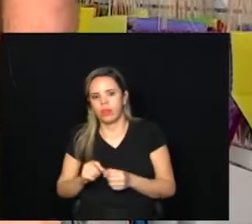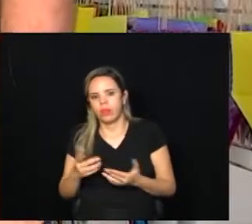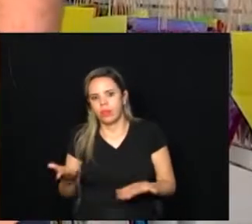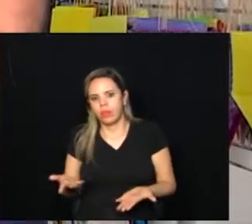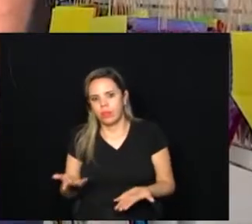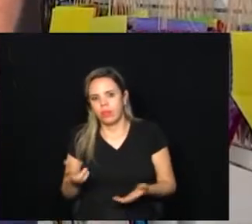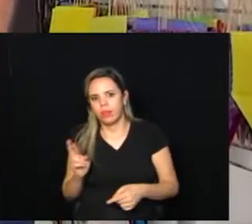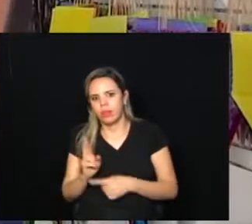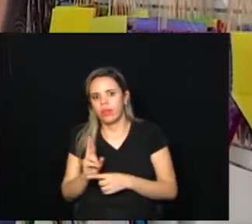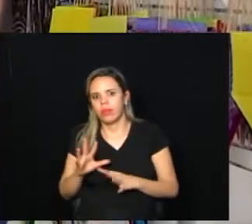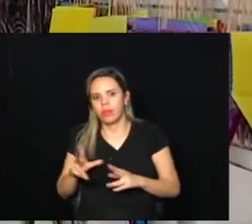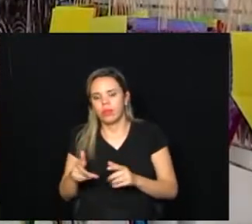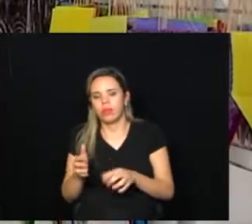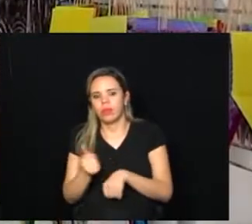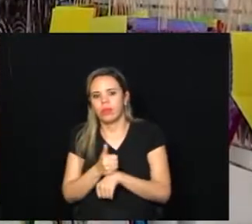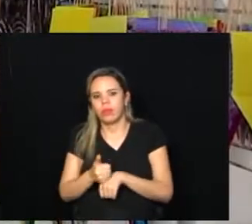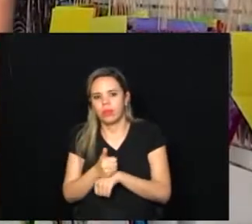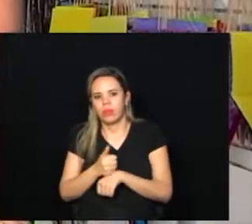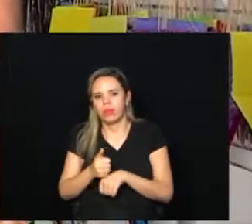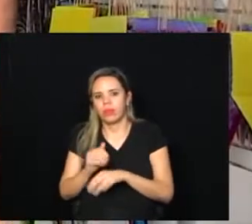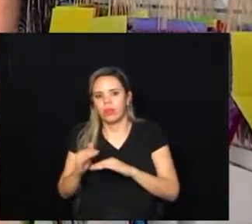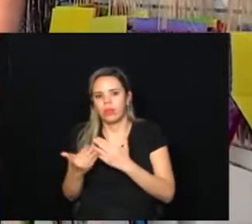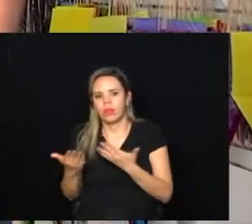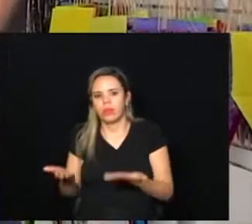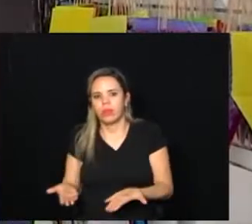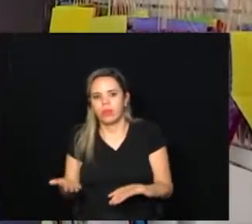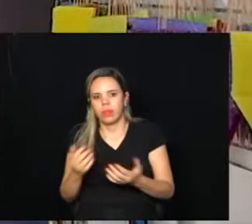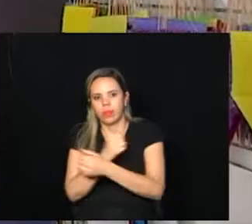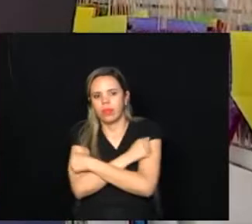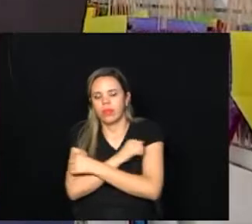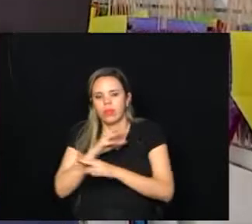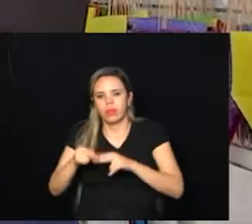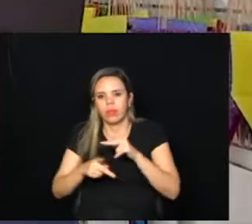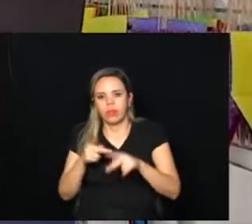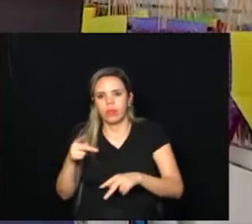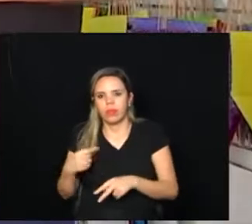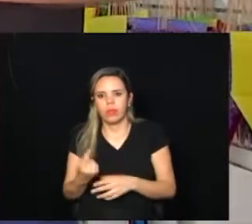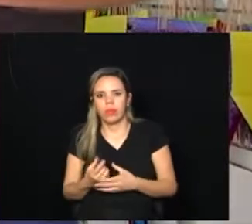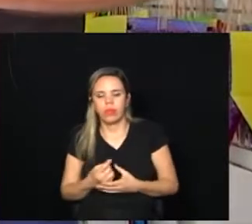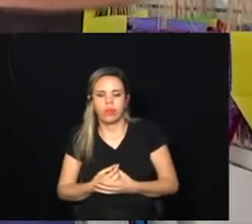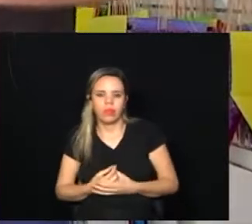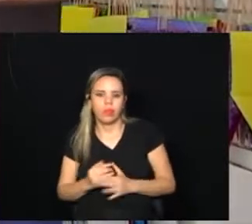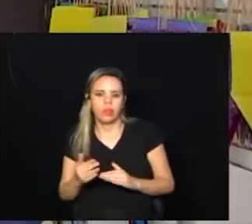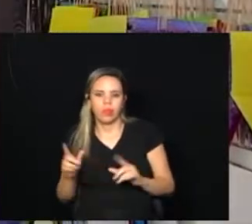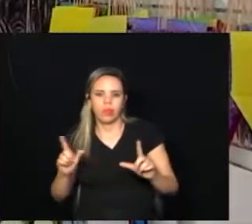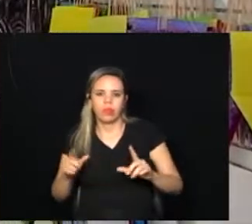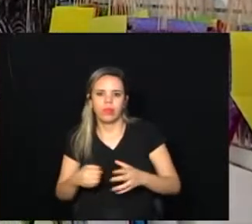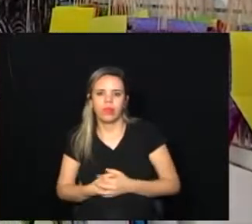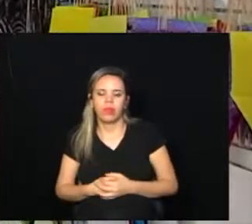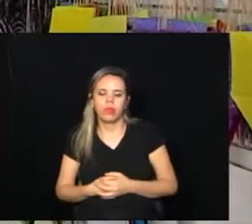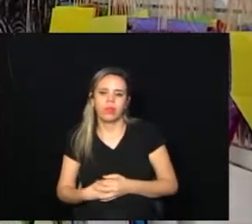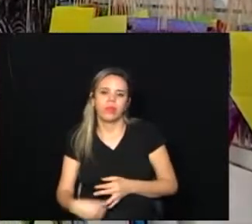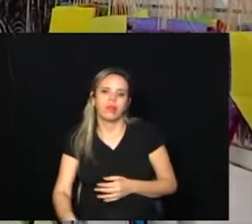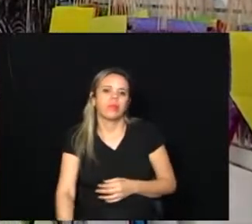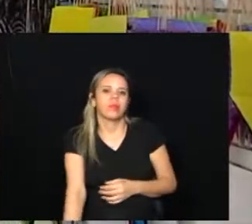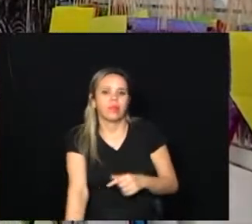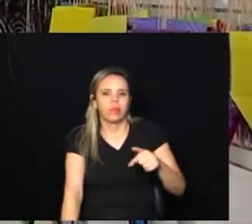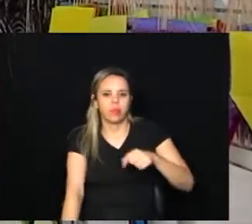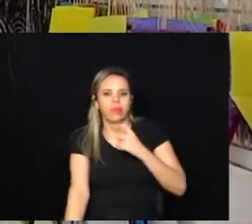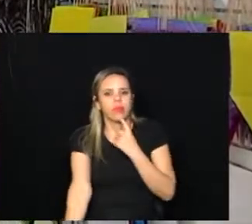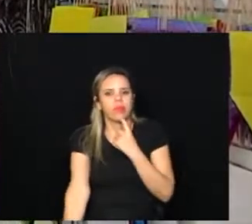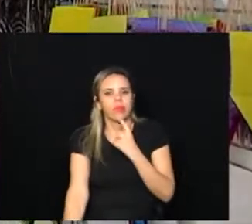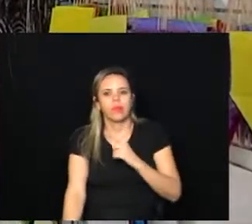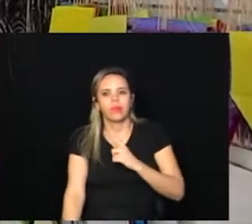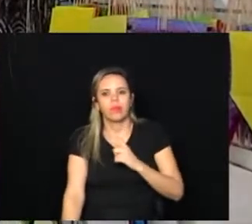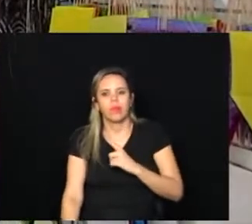você representando toda a galera aqui da Vila Mimosa, um abraço para todo mundo aqui da gente do Meu Bairro na TV. Pois não. Só mais um negocinho. A gente aqui em Campinas tem